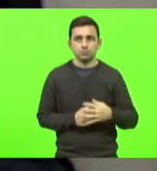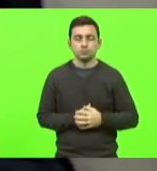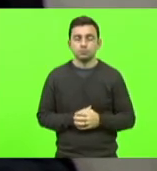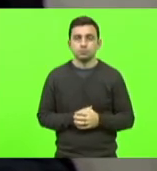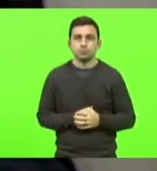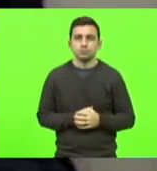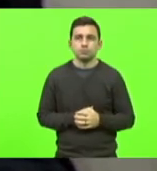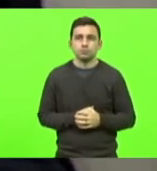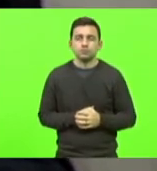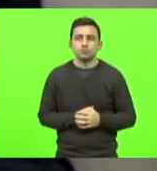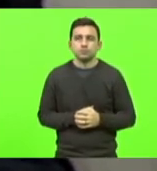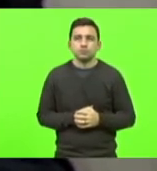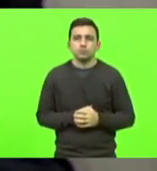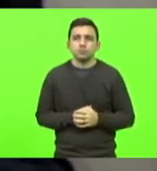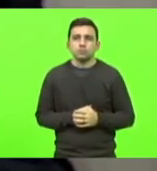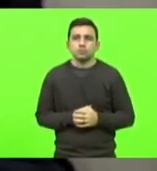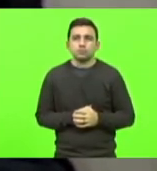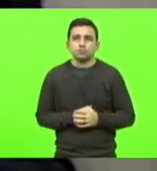aí